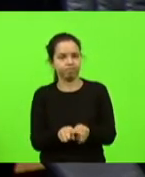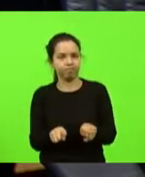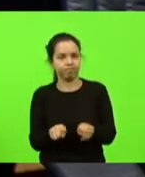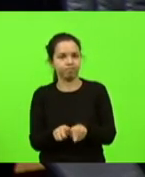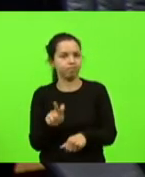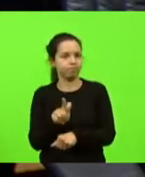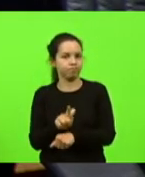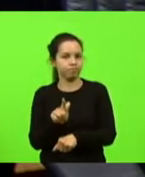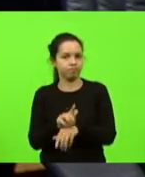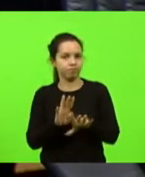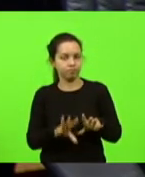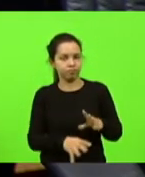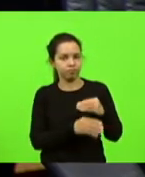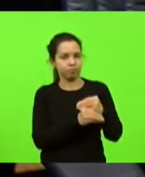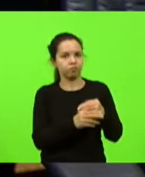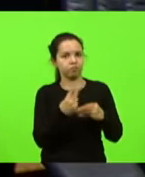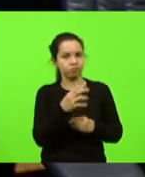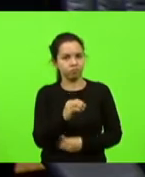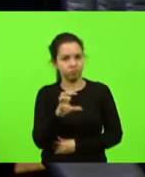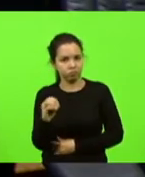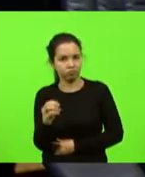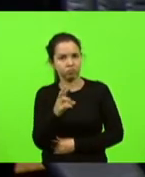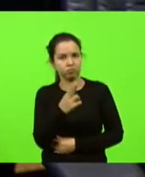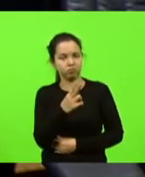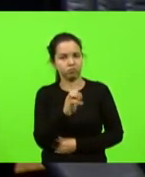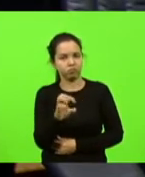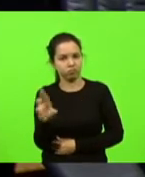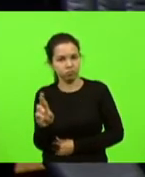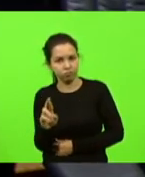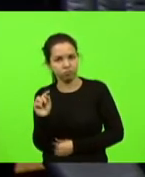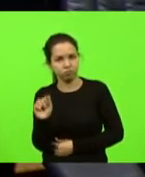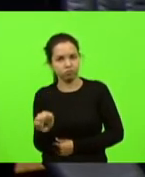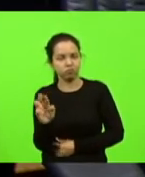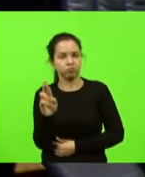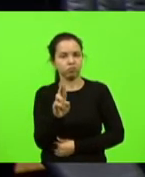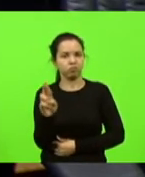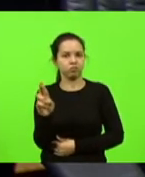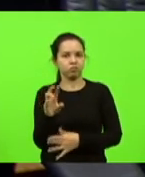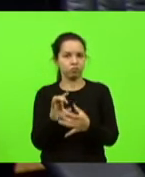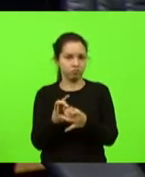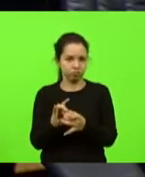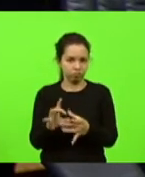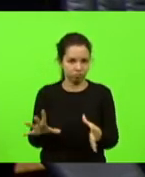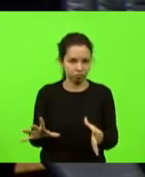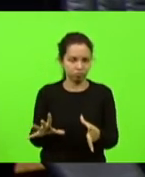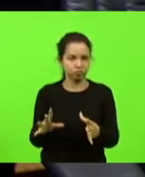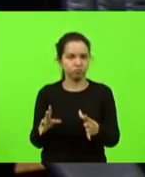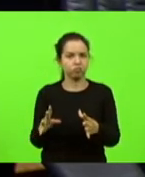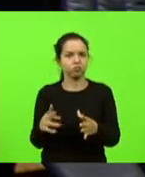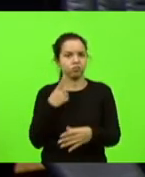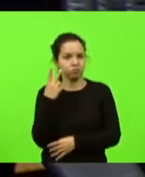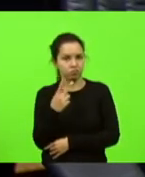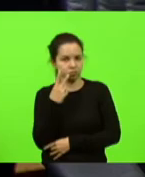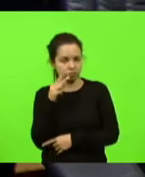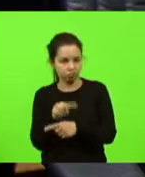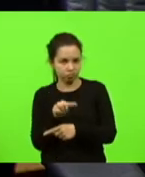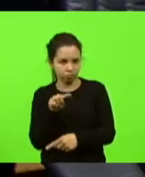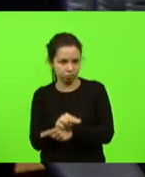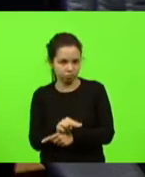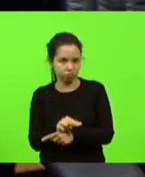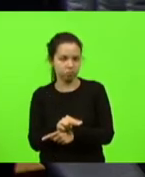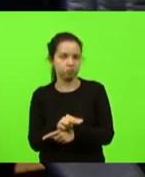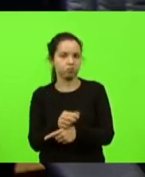gestão de uma emenda de 200, 300, 500 mil reais de forma livre, aonde os vereadores fiscalizam e o Tribunal de Contas tem condições de